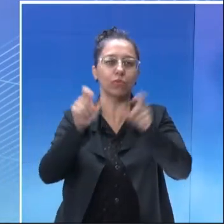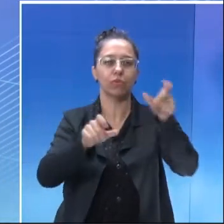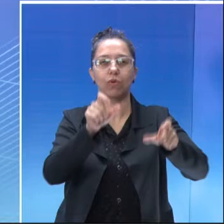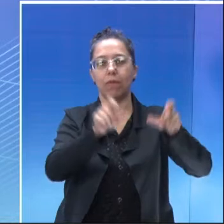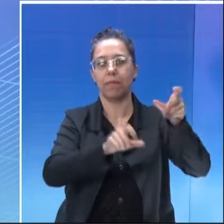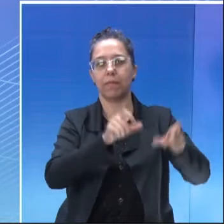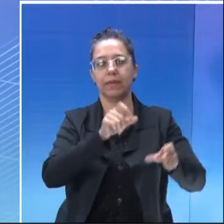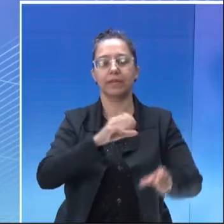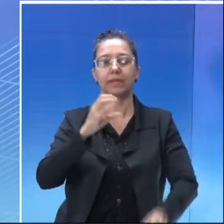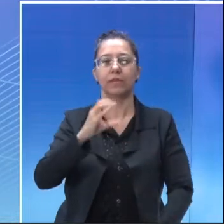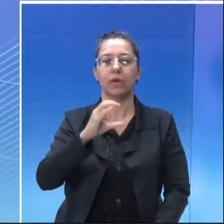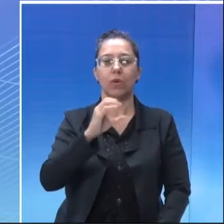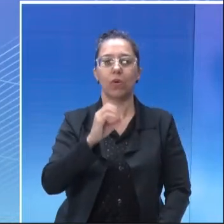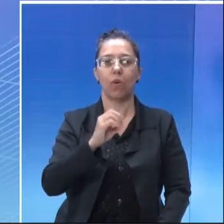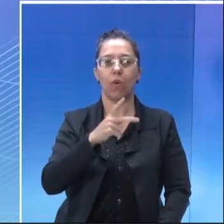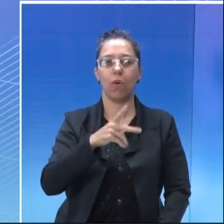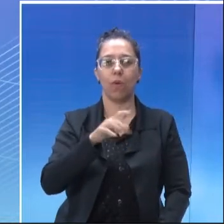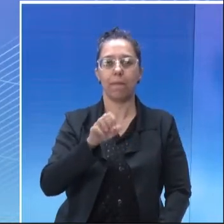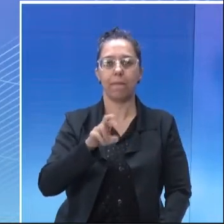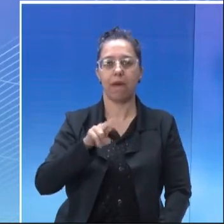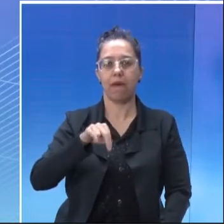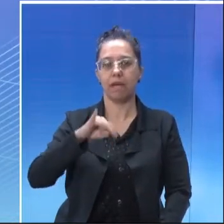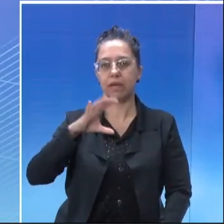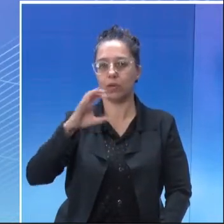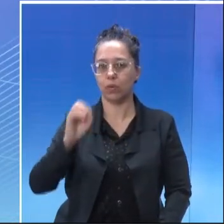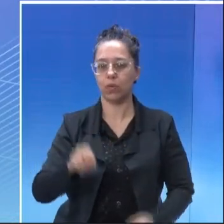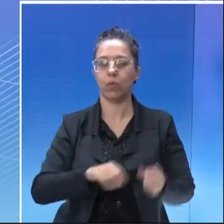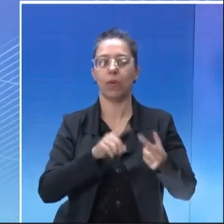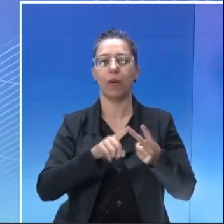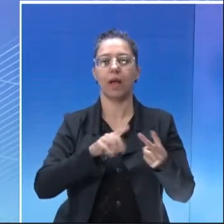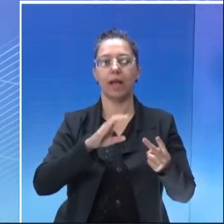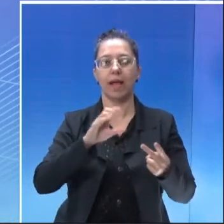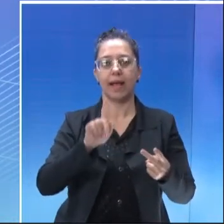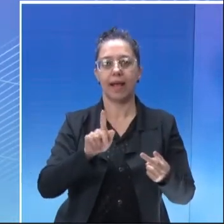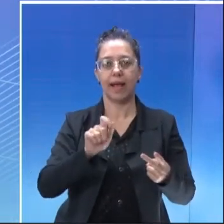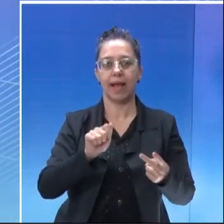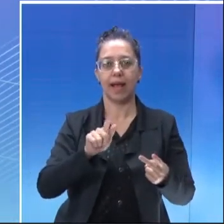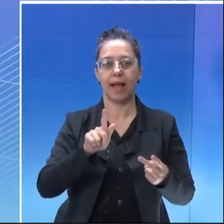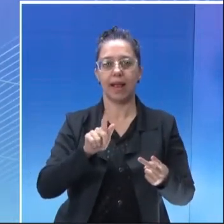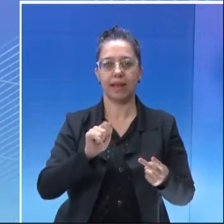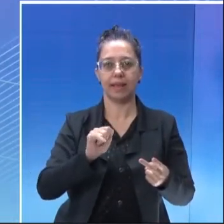Nós temos o Copérnico, temos o Galileu Galilei, que vão,